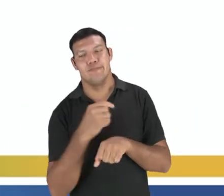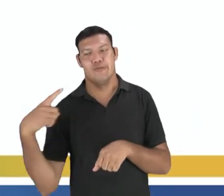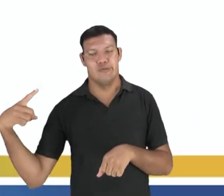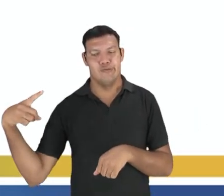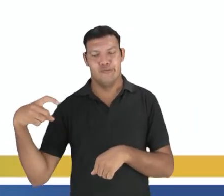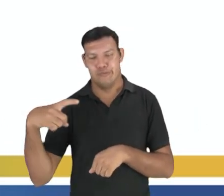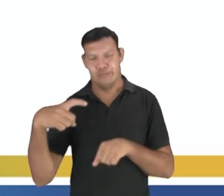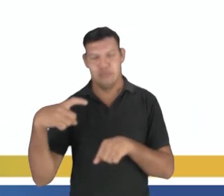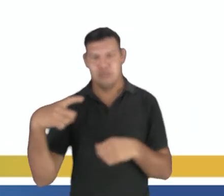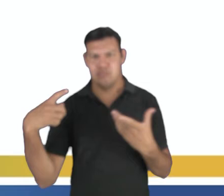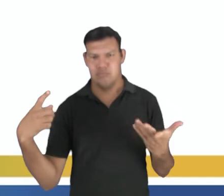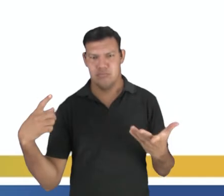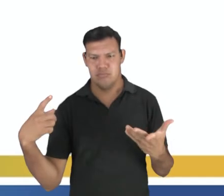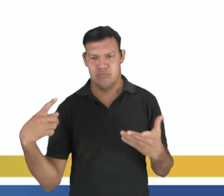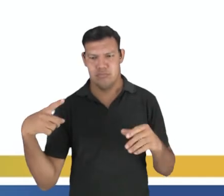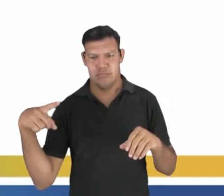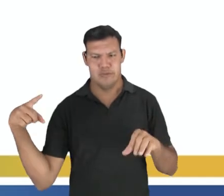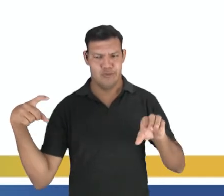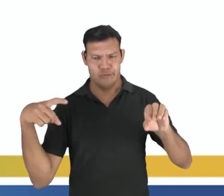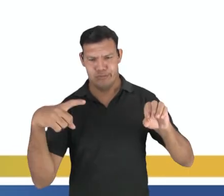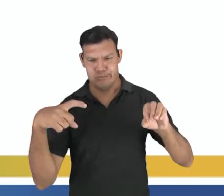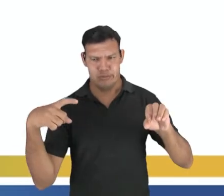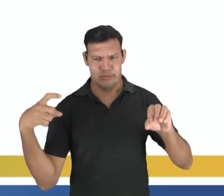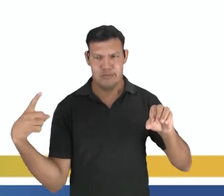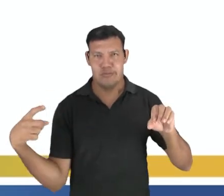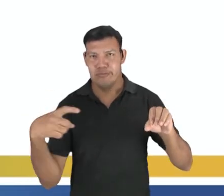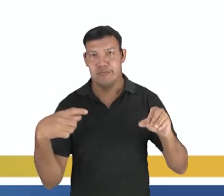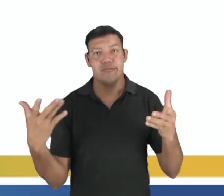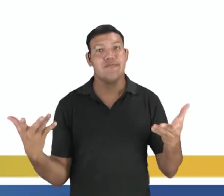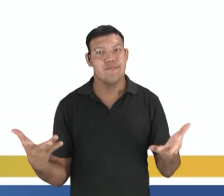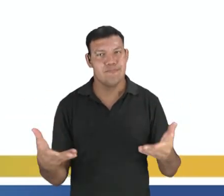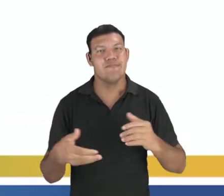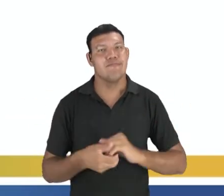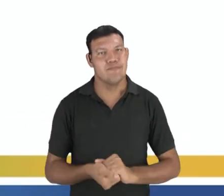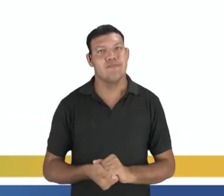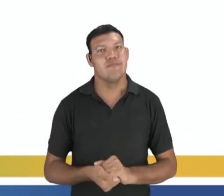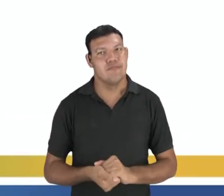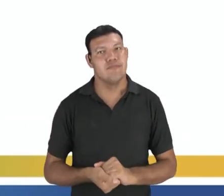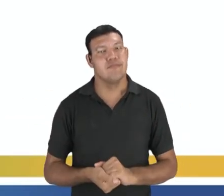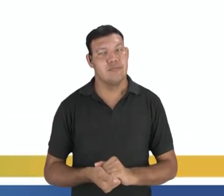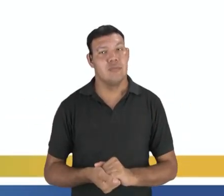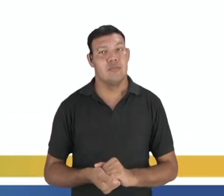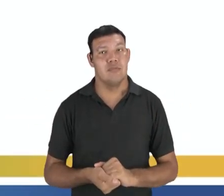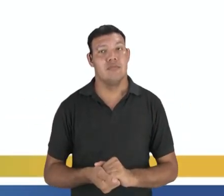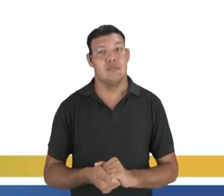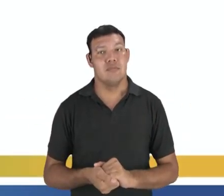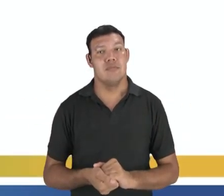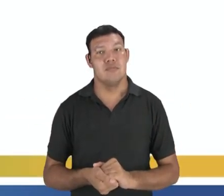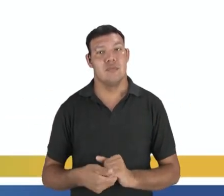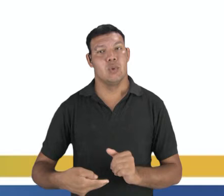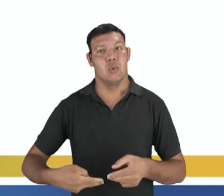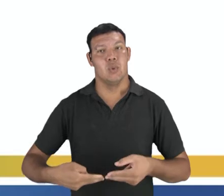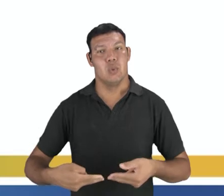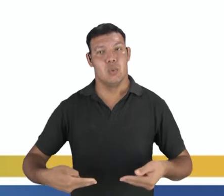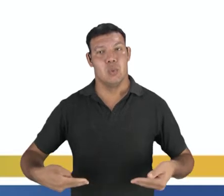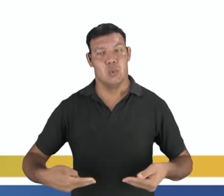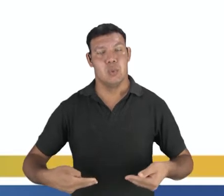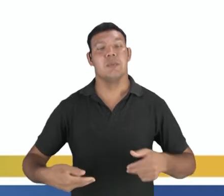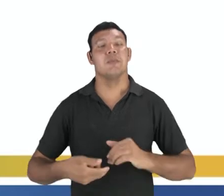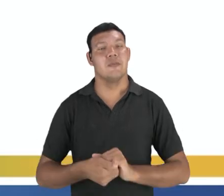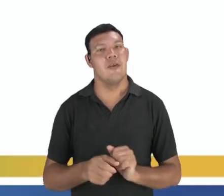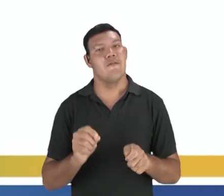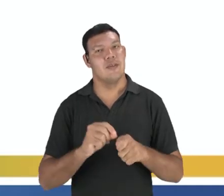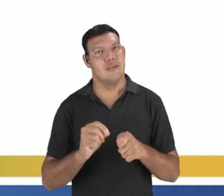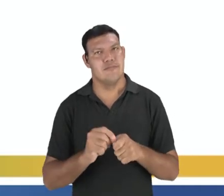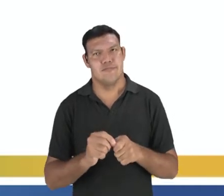caminho que o espermatozoide teria que conduzir. Então, esse seria aí um processo que os homens podem realizar,